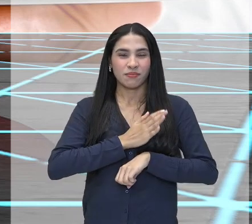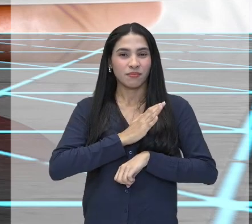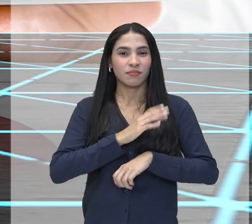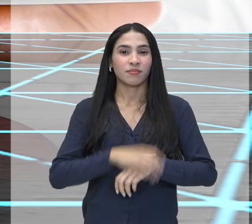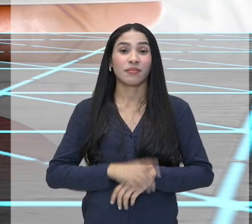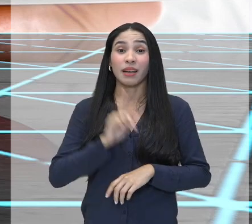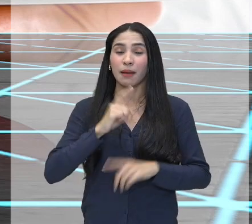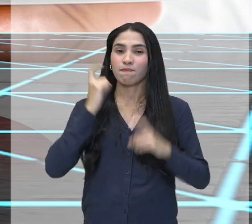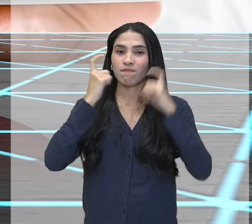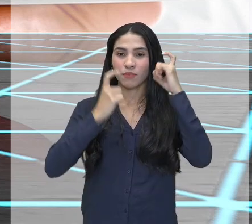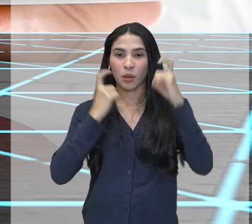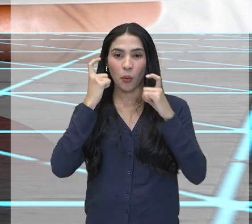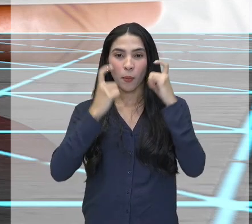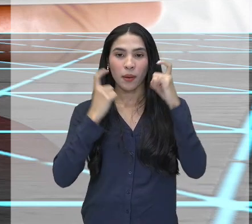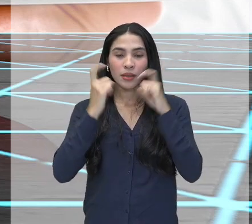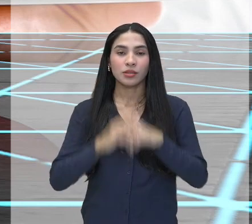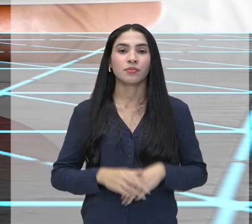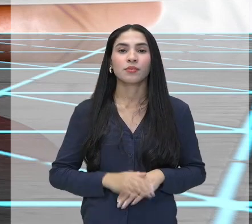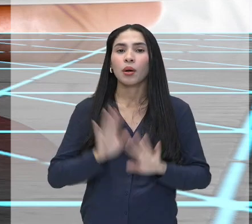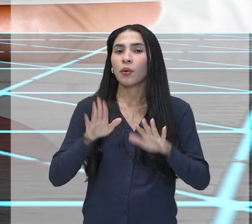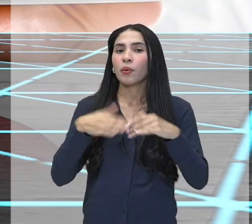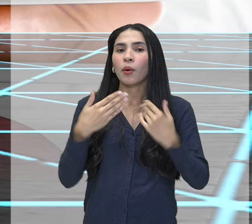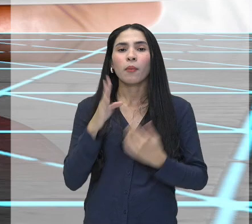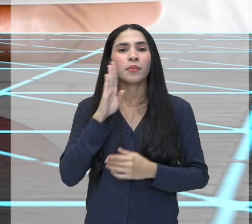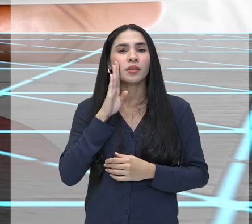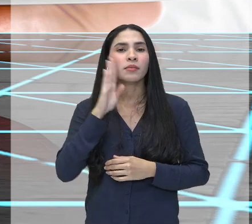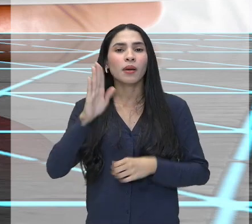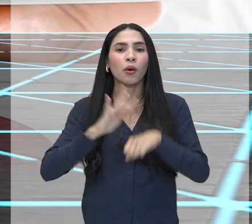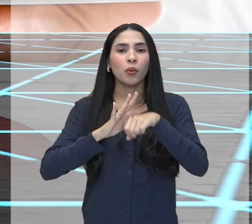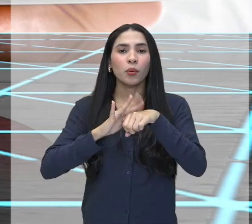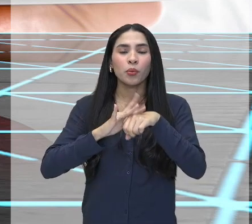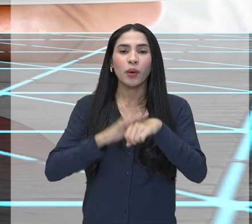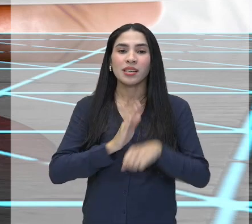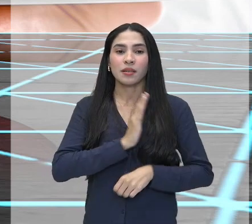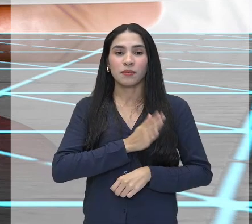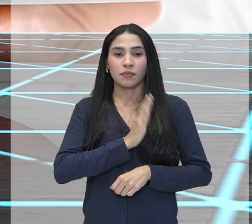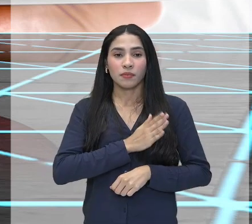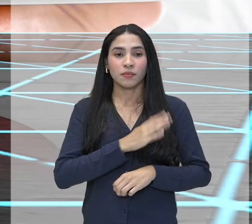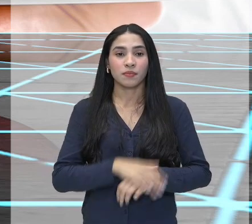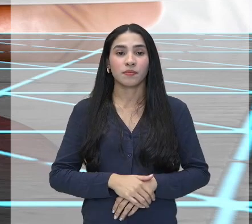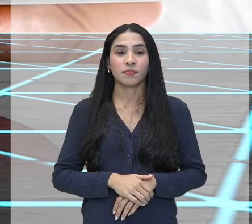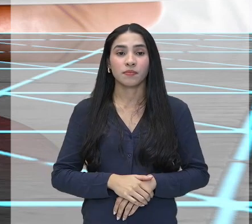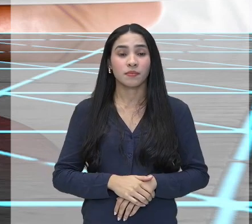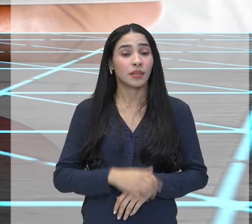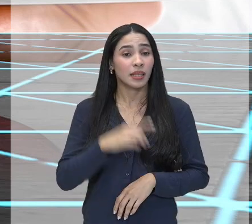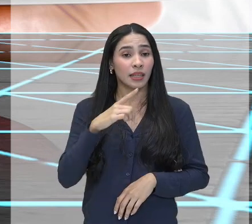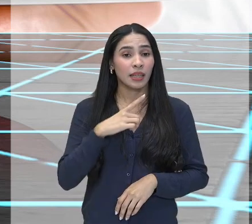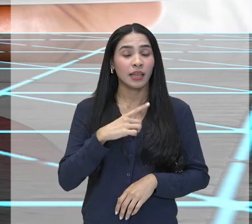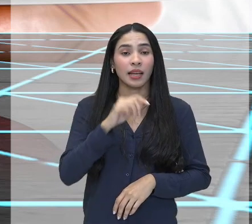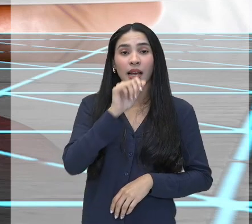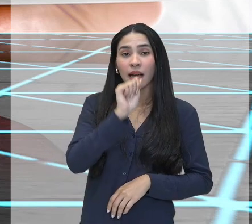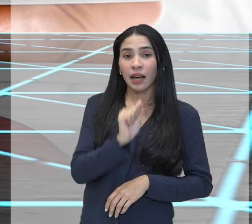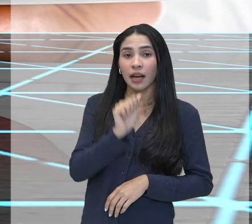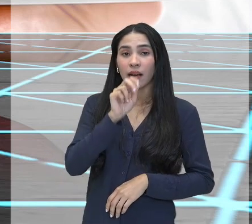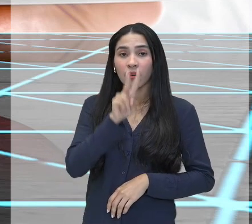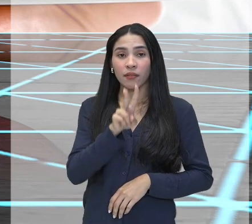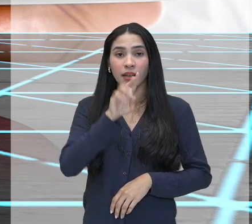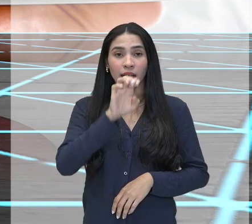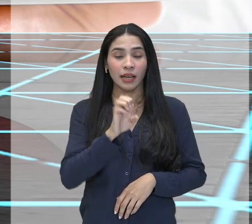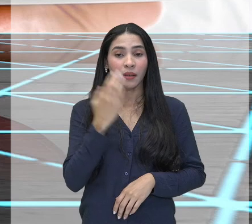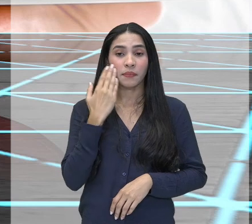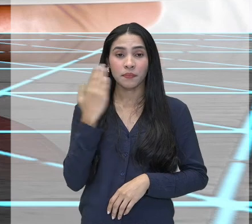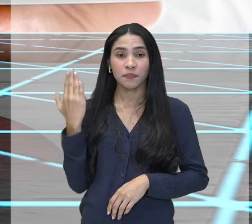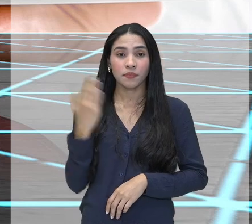super preocupante. Quais são as principais doenças cardiovasculares que a gente pode ver? O AVE, que a gente conhece como derrame,